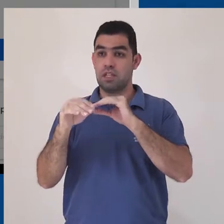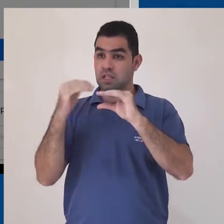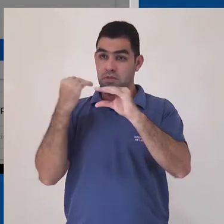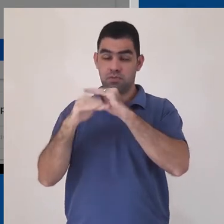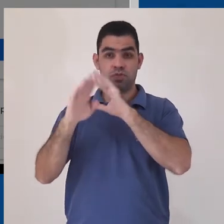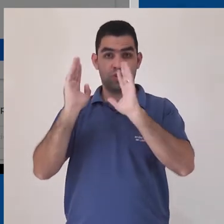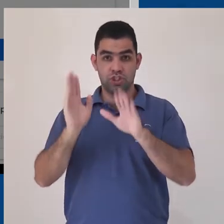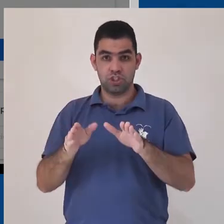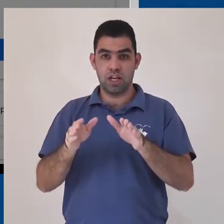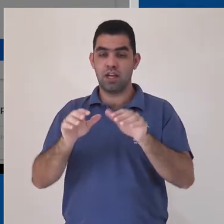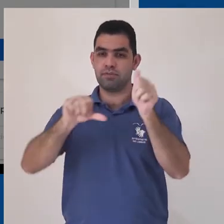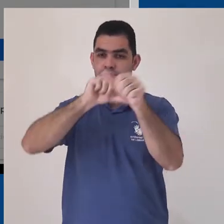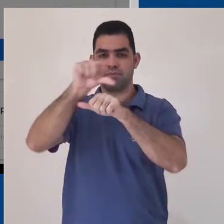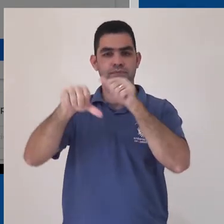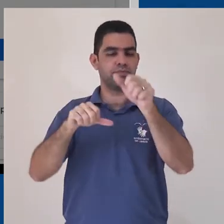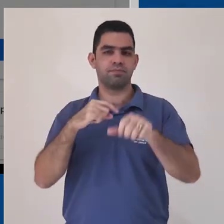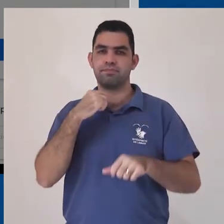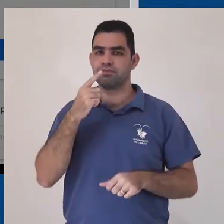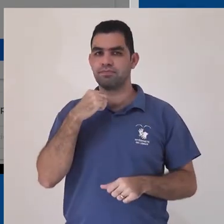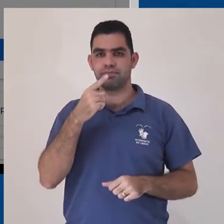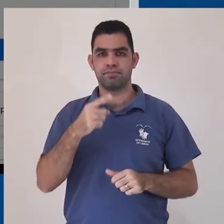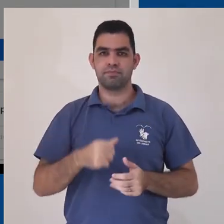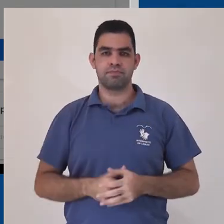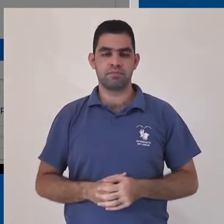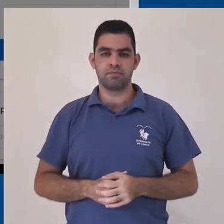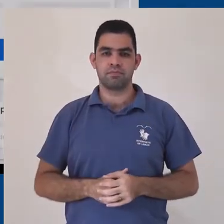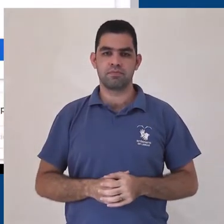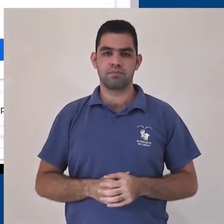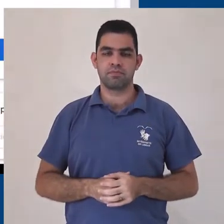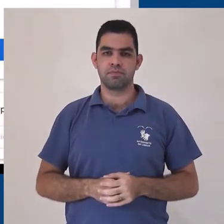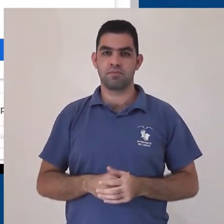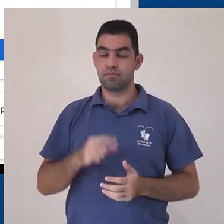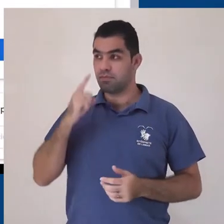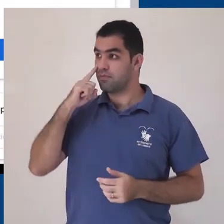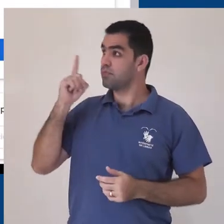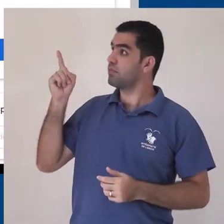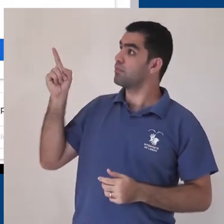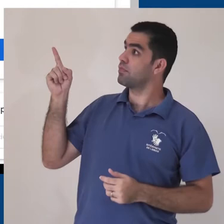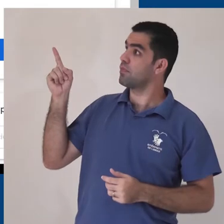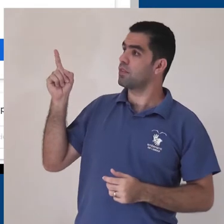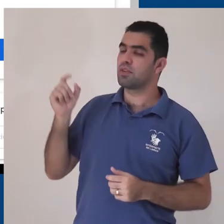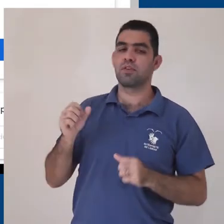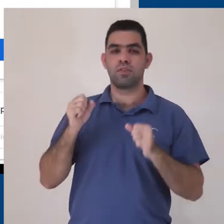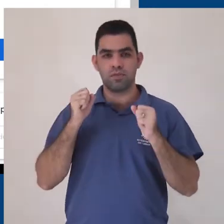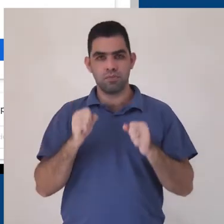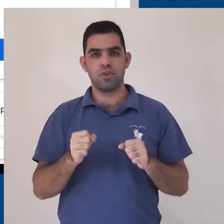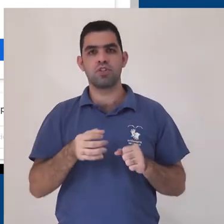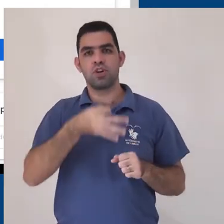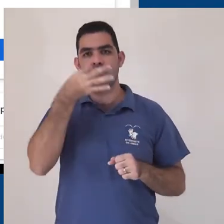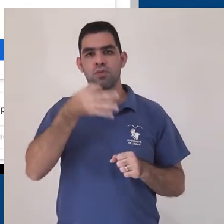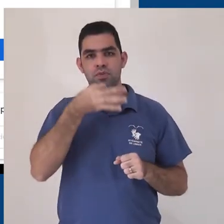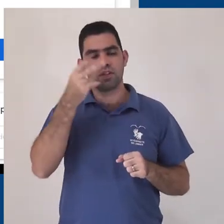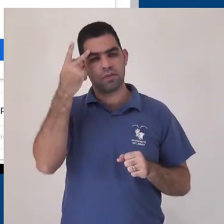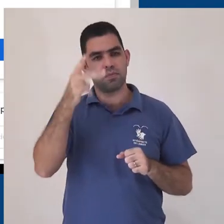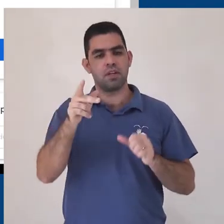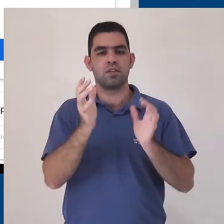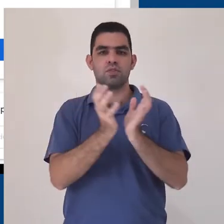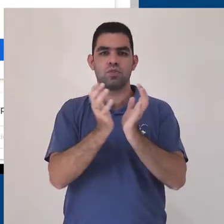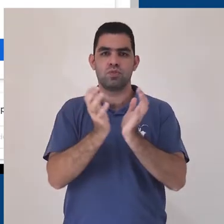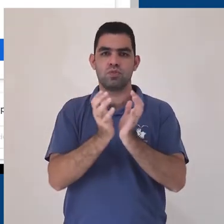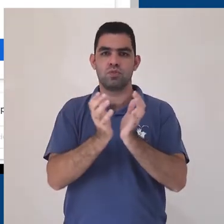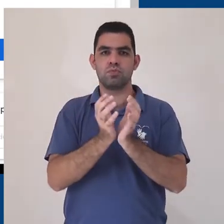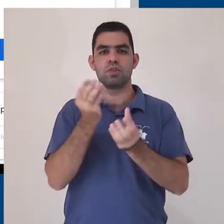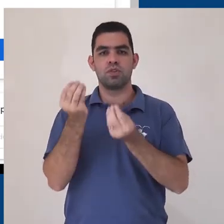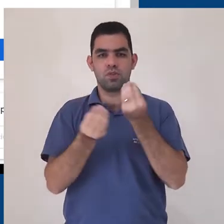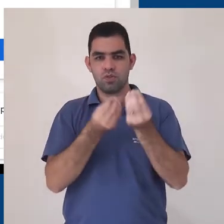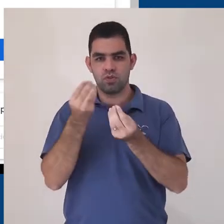entrega não será possível realizar alterações no canto inferior esquerdo Você pode enviar um comentário para turma clicando